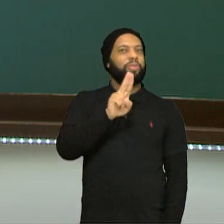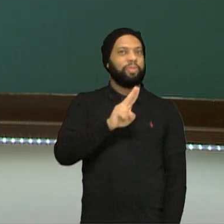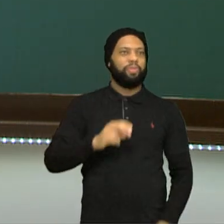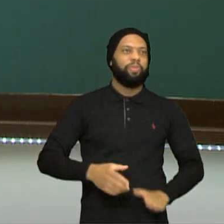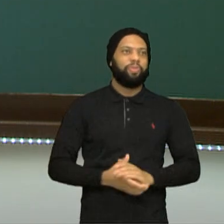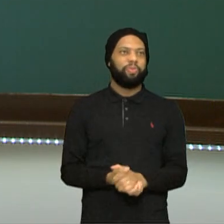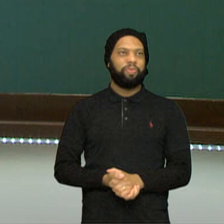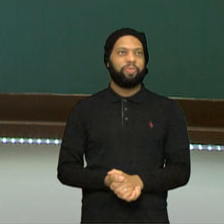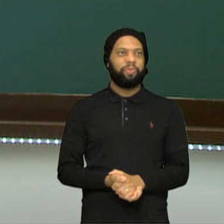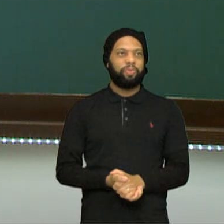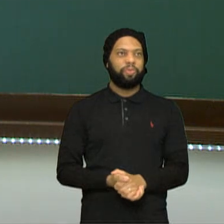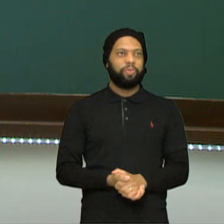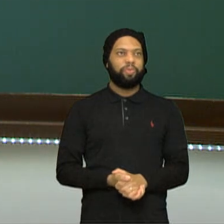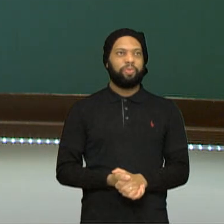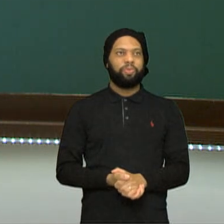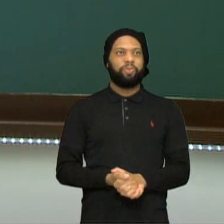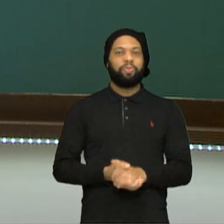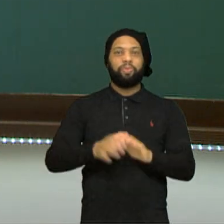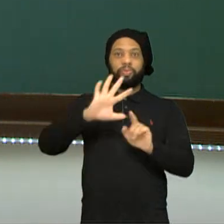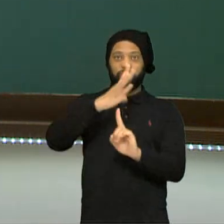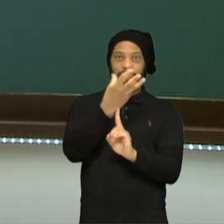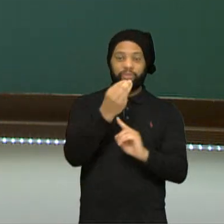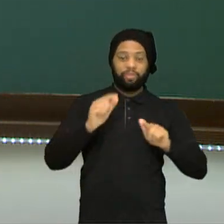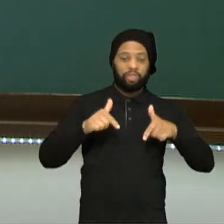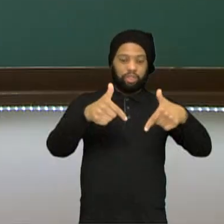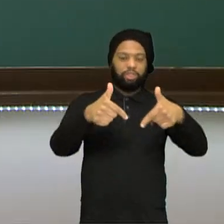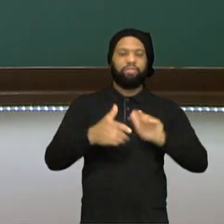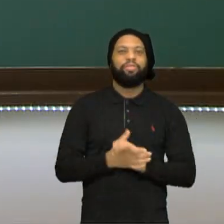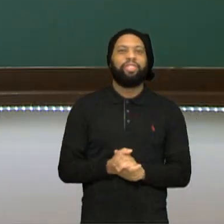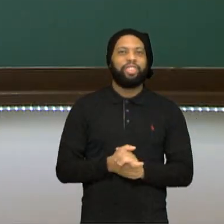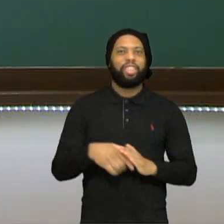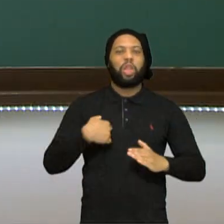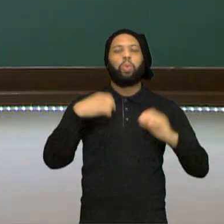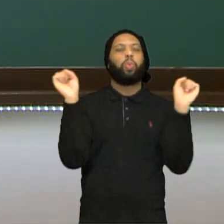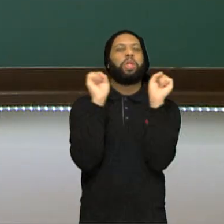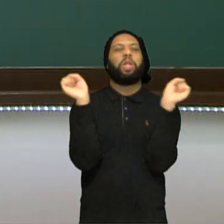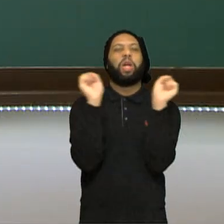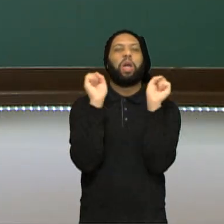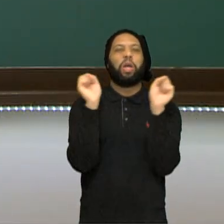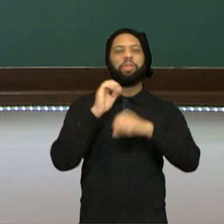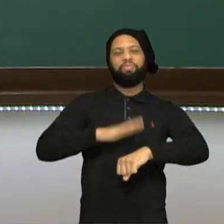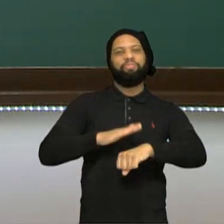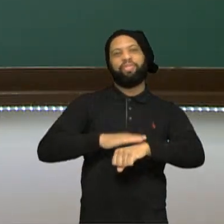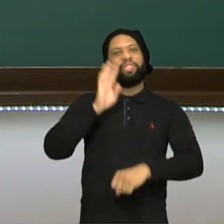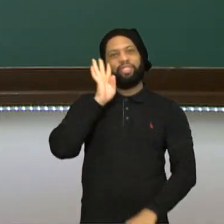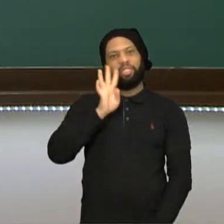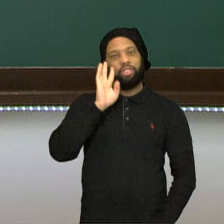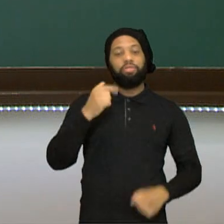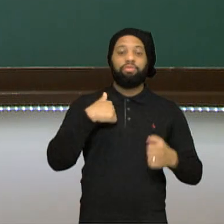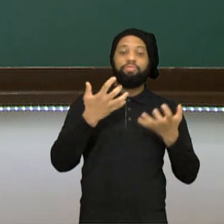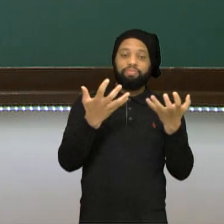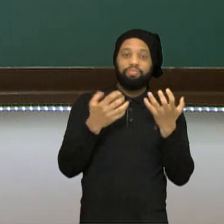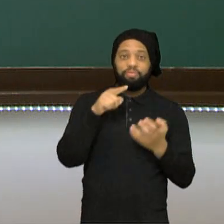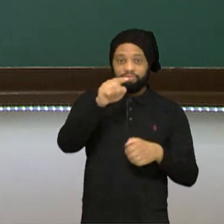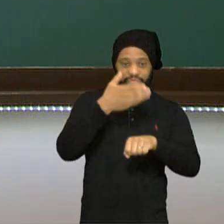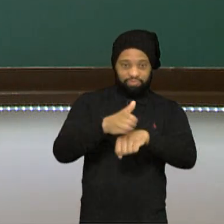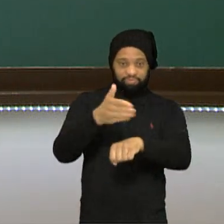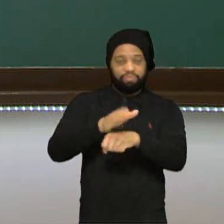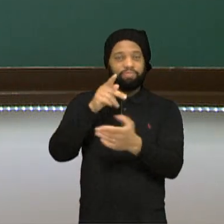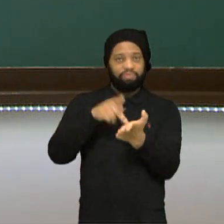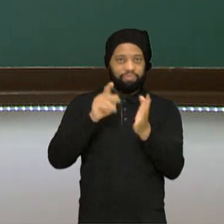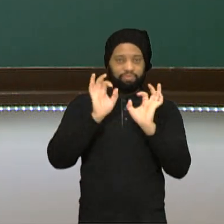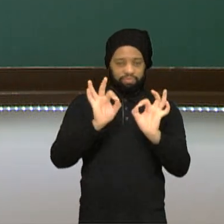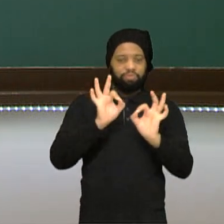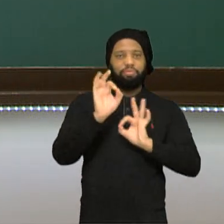baião. Então, arte em ação. Eu adoro esse momento, gente. É muito legal. Que é a hora que vocês vão pôr em prática aí o que